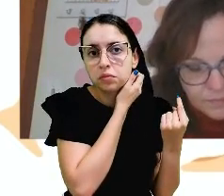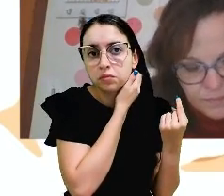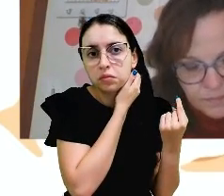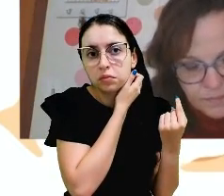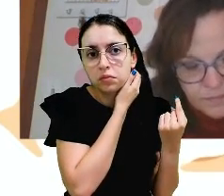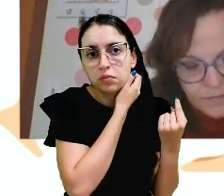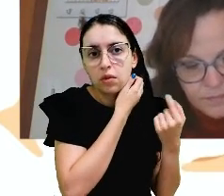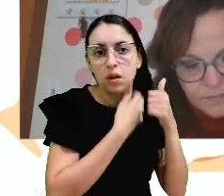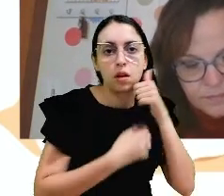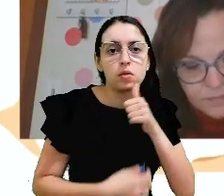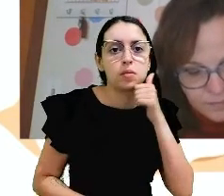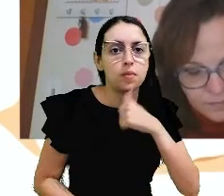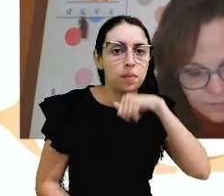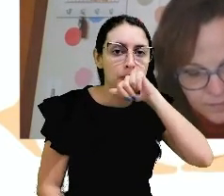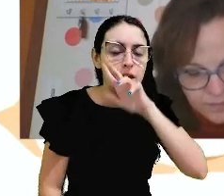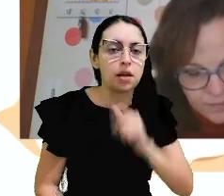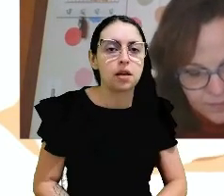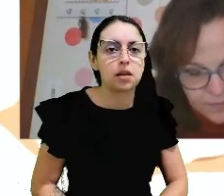As mães